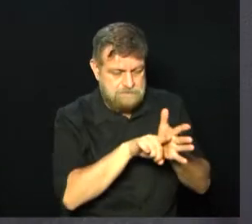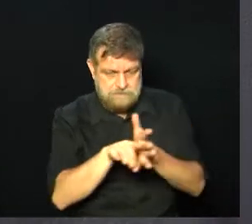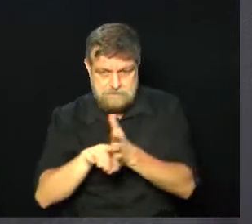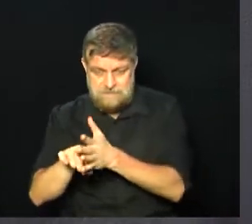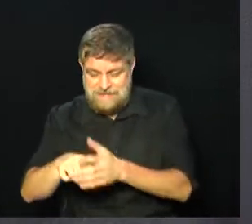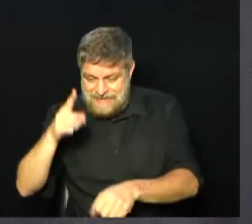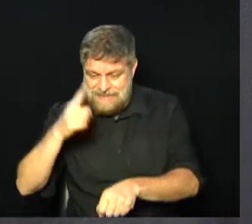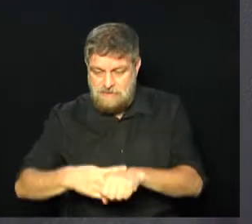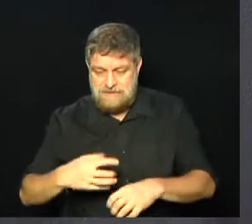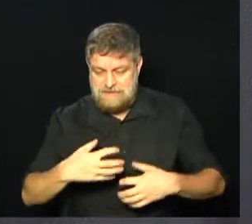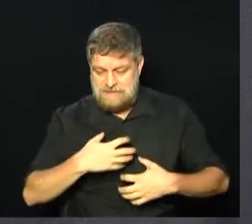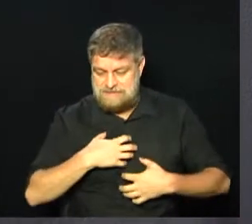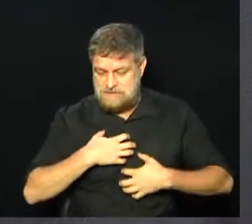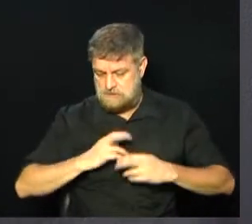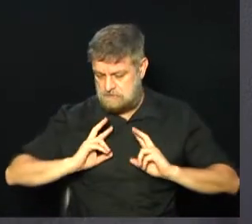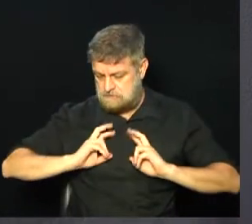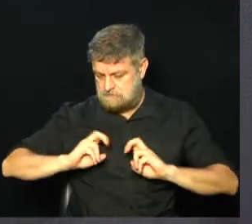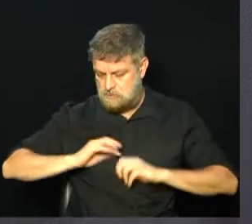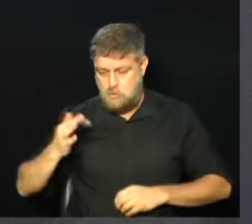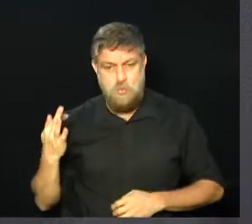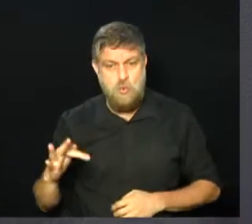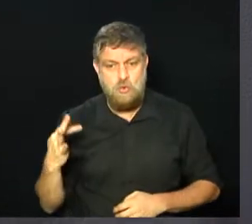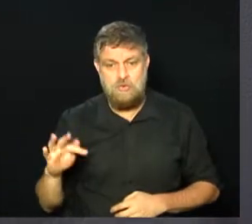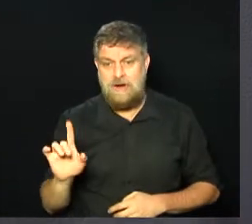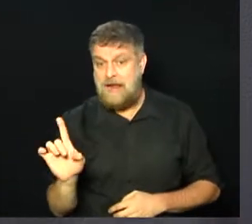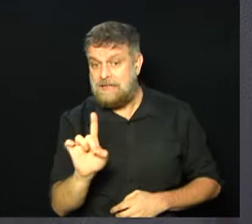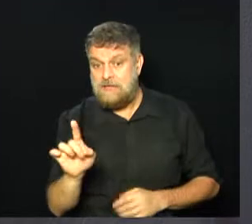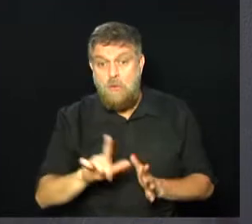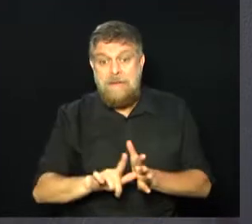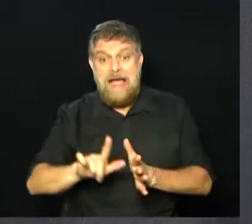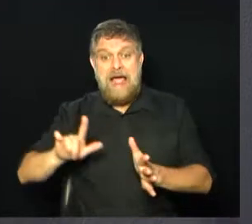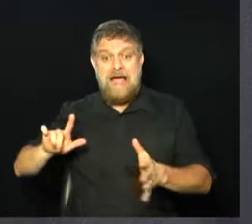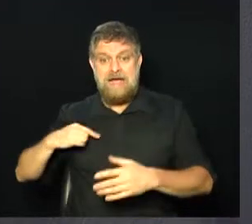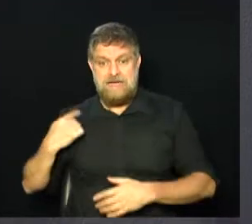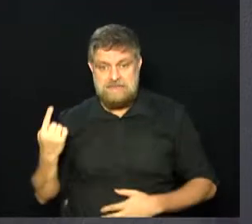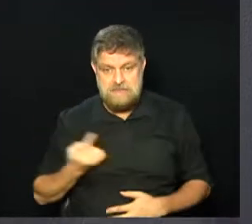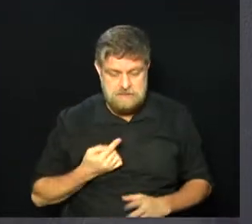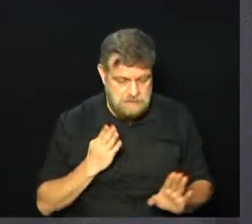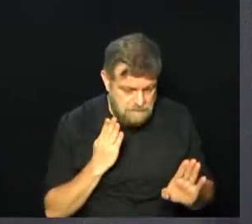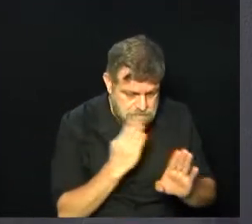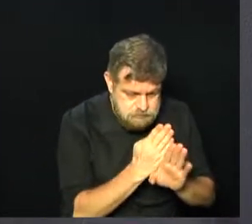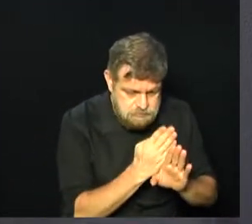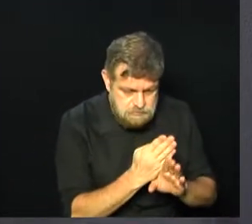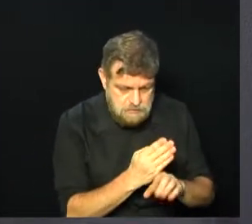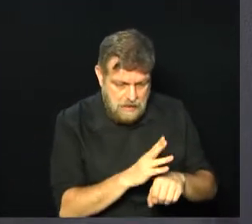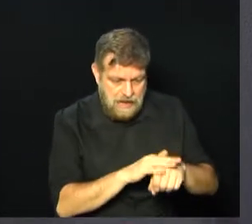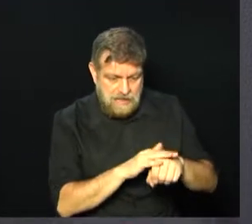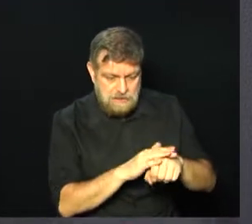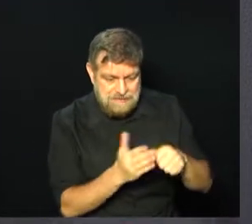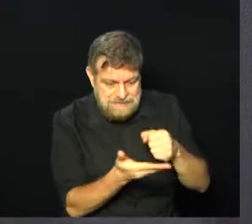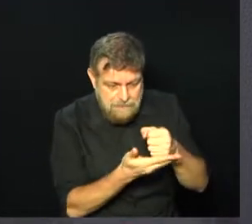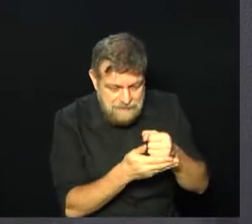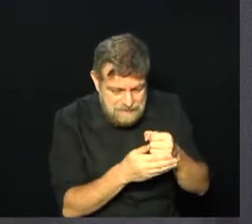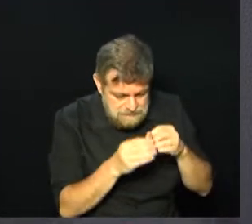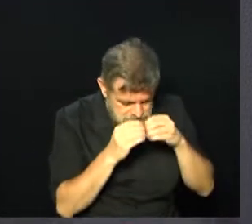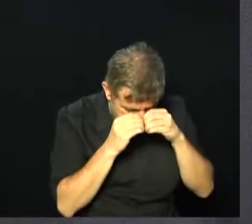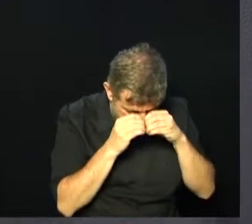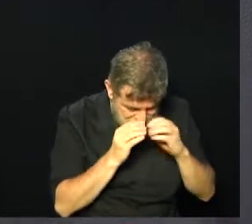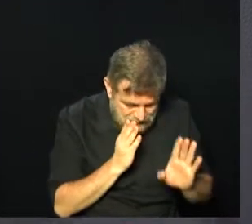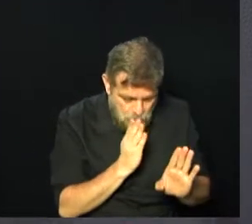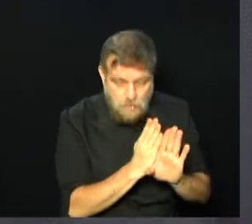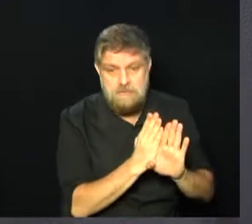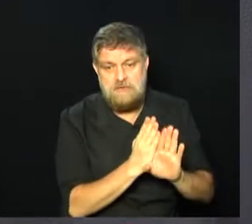algum sintoma, mas sim antes de apresentar algum sintoma, para que a gente possa encontrar essa doença o mais precocemente possível.